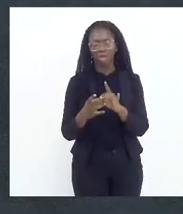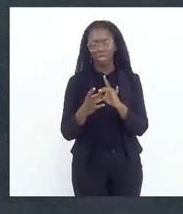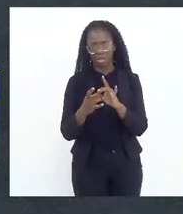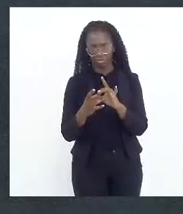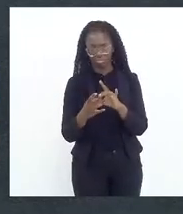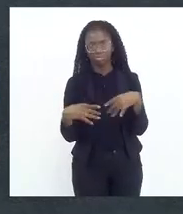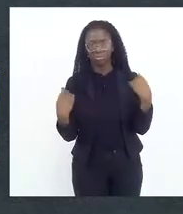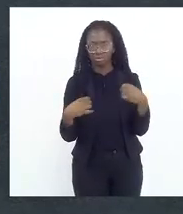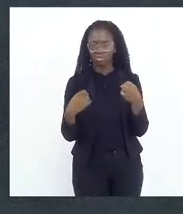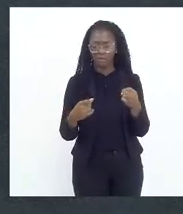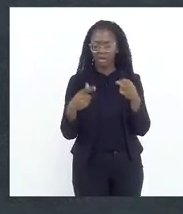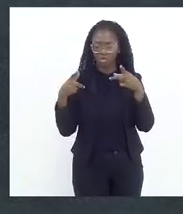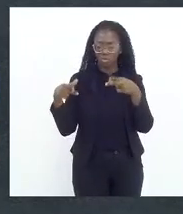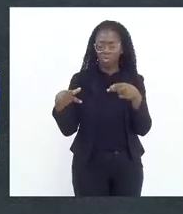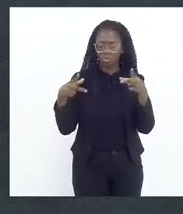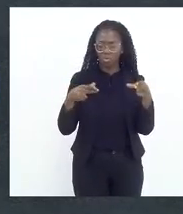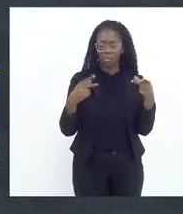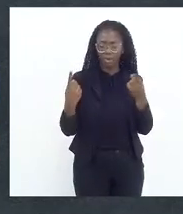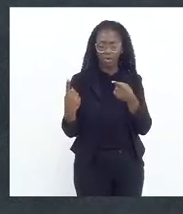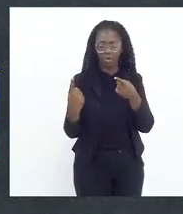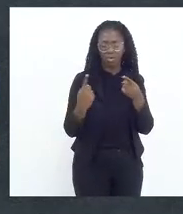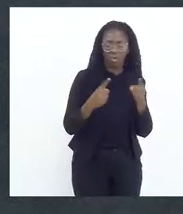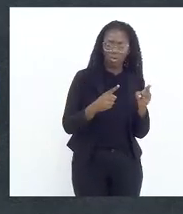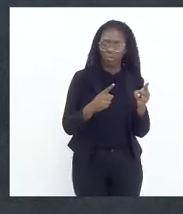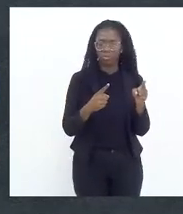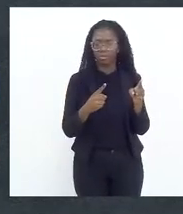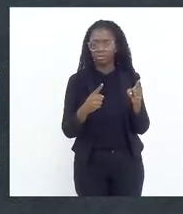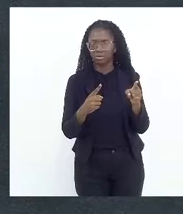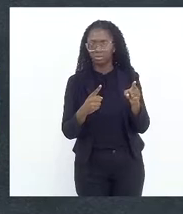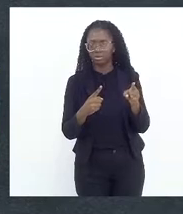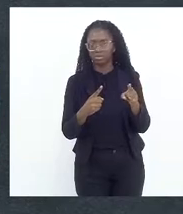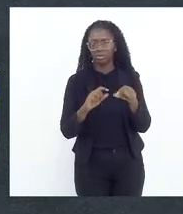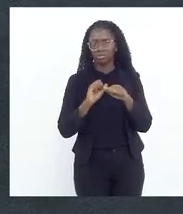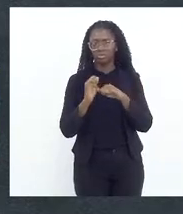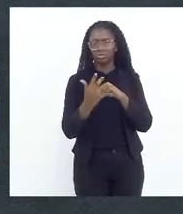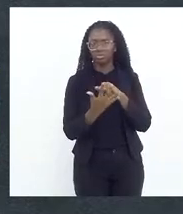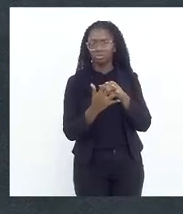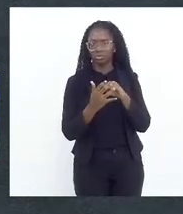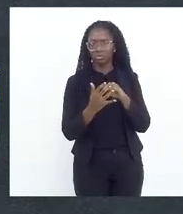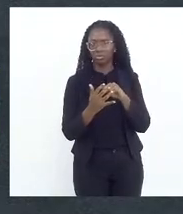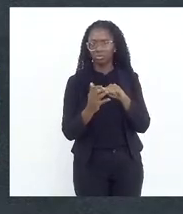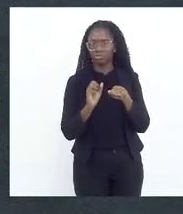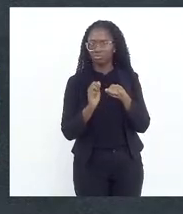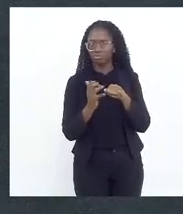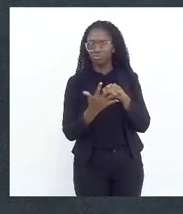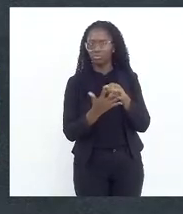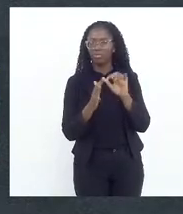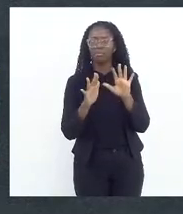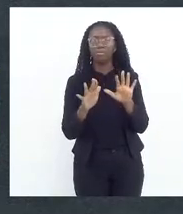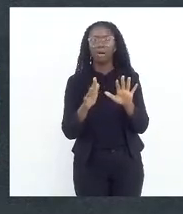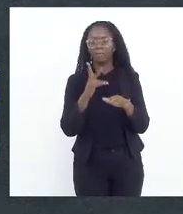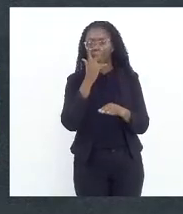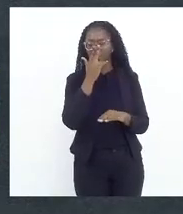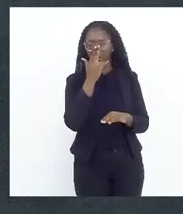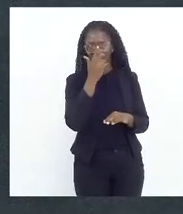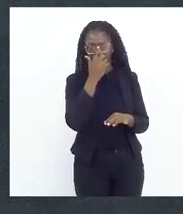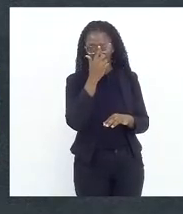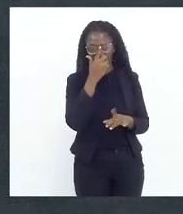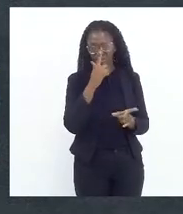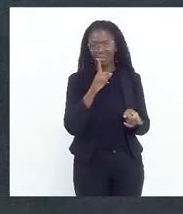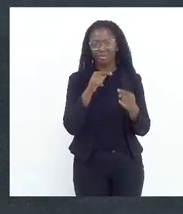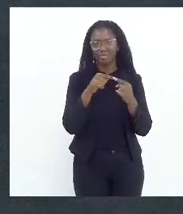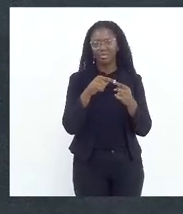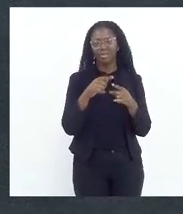cartilha para combater o Covid. Mas fazem do Covid, muitas